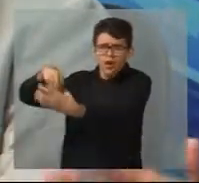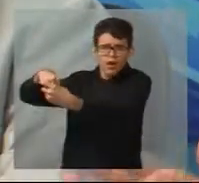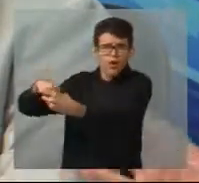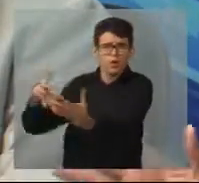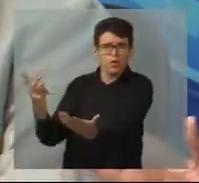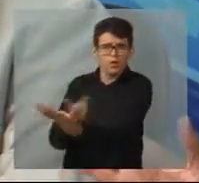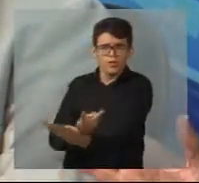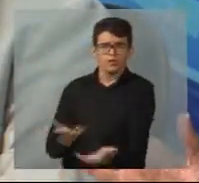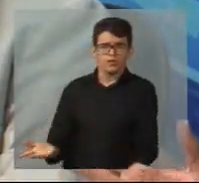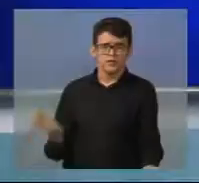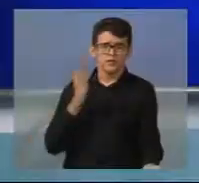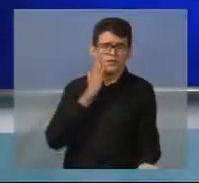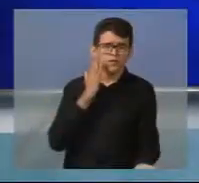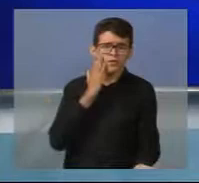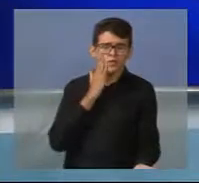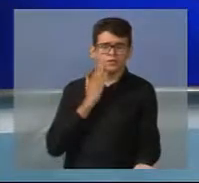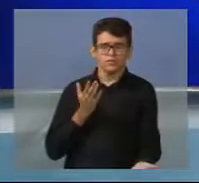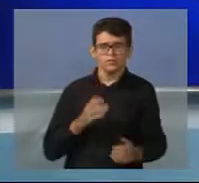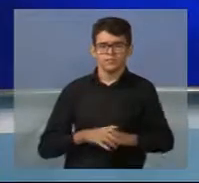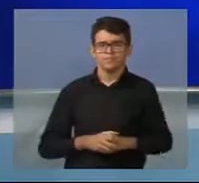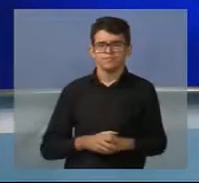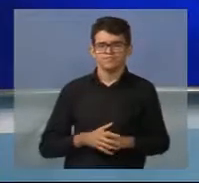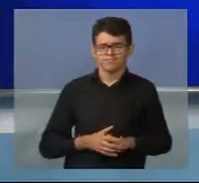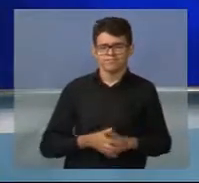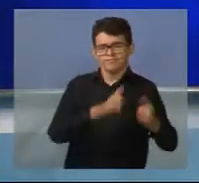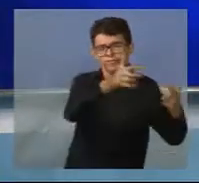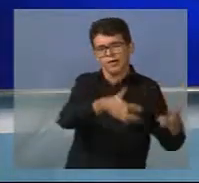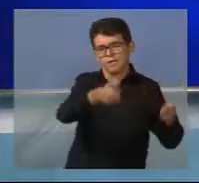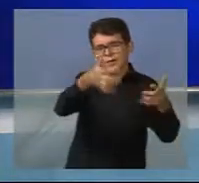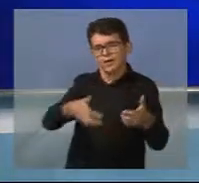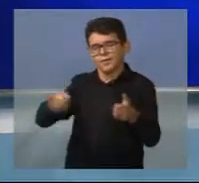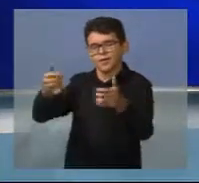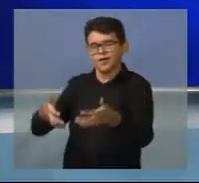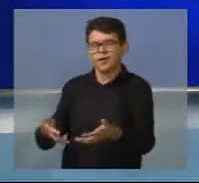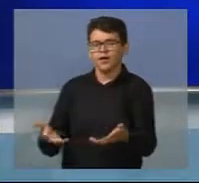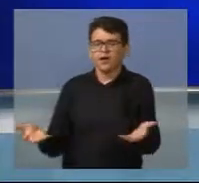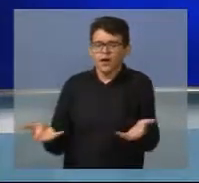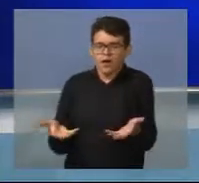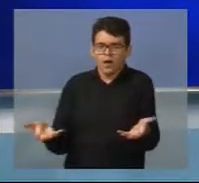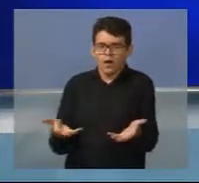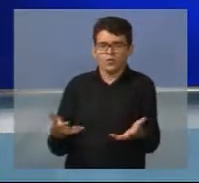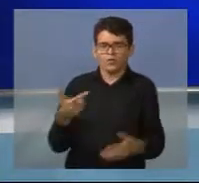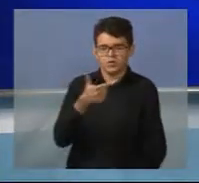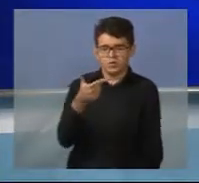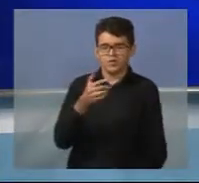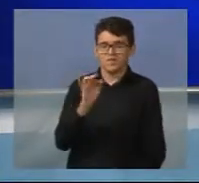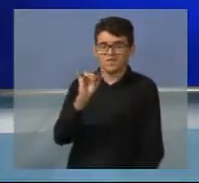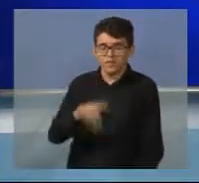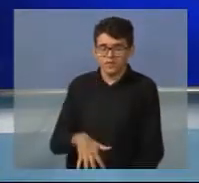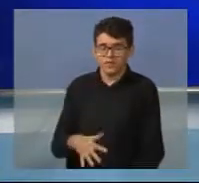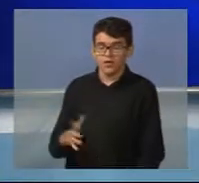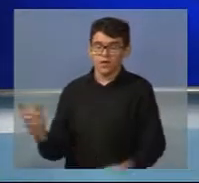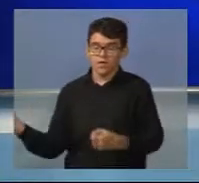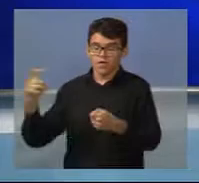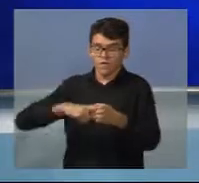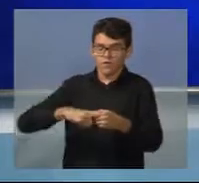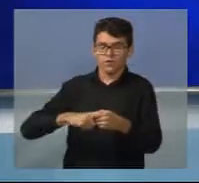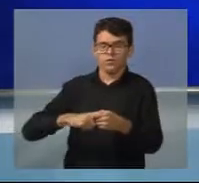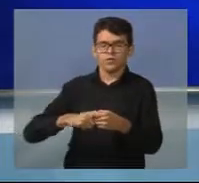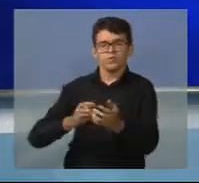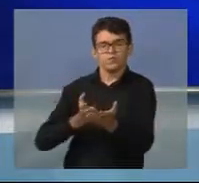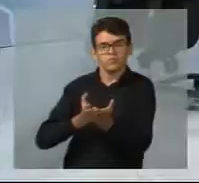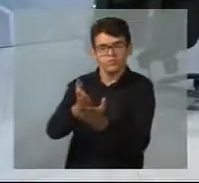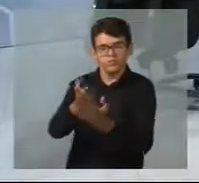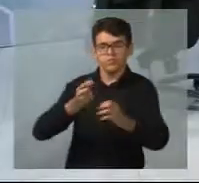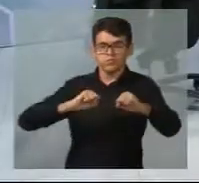um bombom. Ok. Com essas colocações, eu vou encerrar aqui mais esse bloco. E quando voltarmos, vamos colocar a discussão